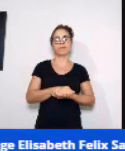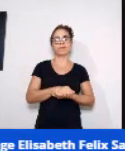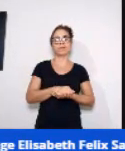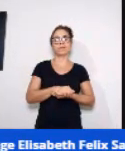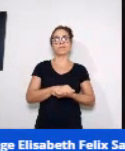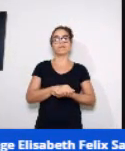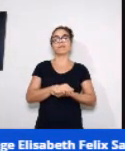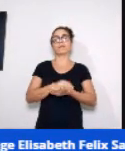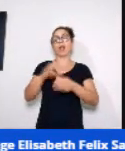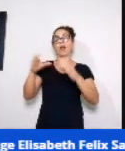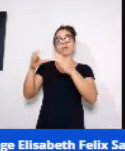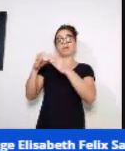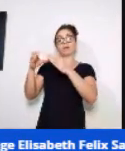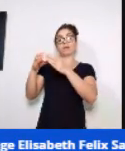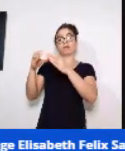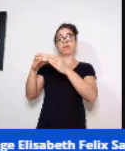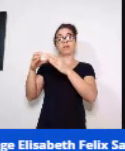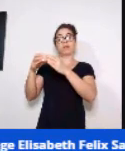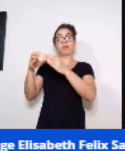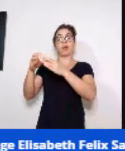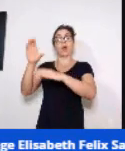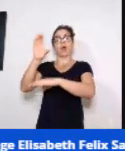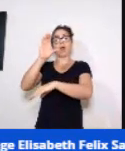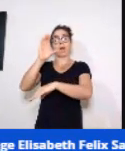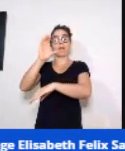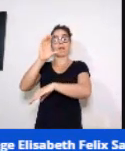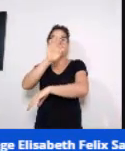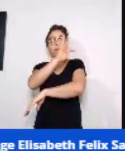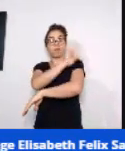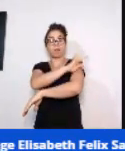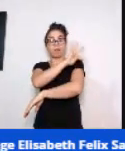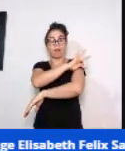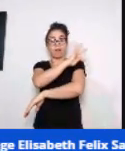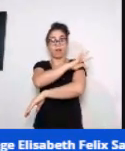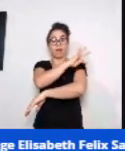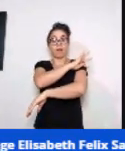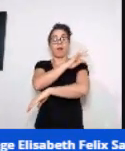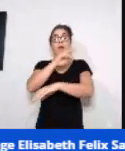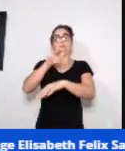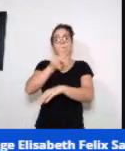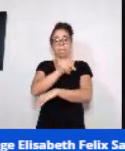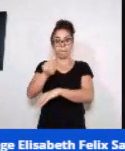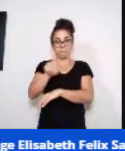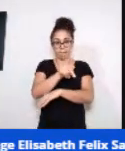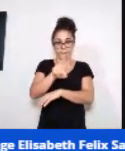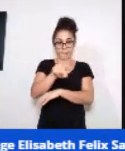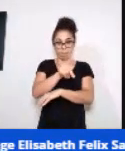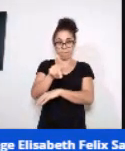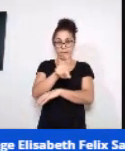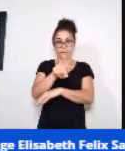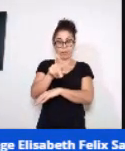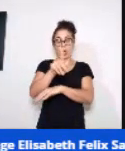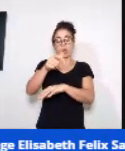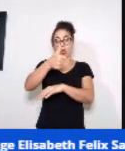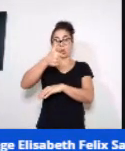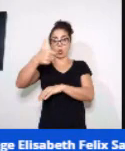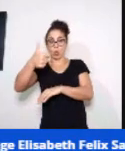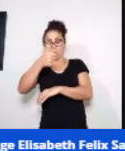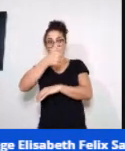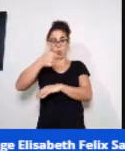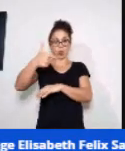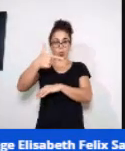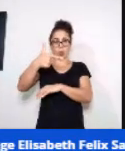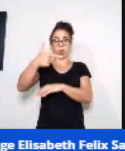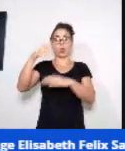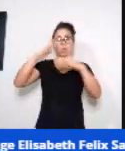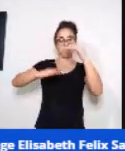A equipe técnica pedagógica, composta hoje por 12 profissionais, e que tem uma responsabilidade muito grande, principalmente